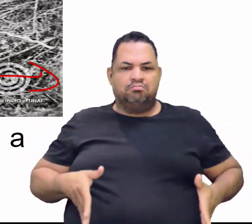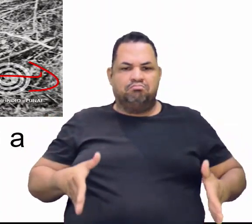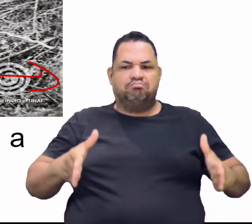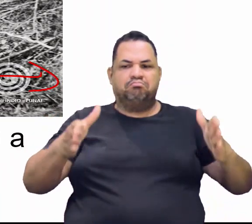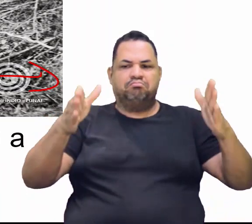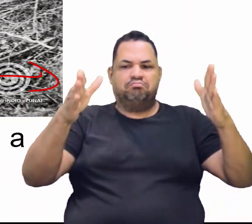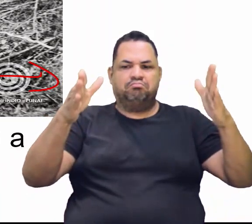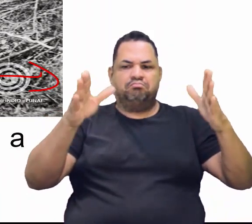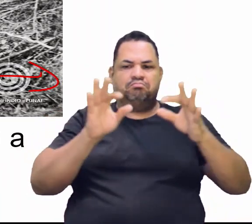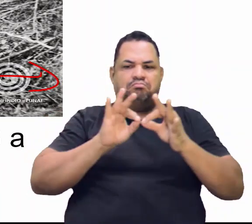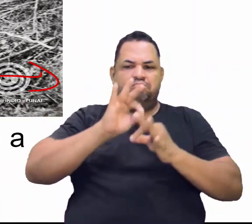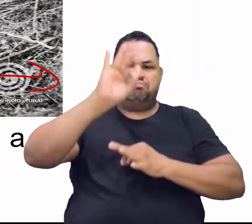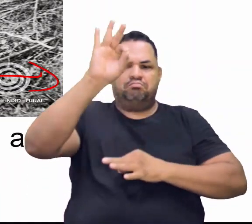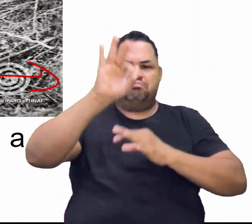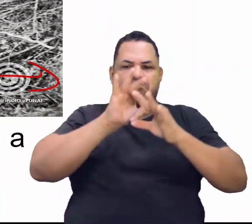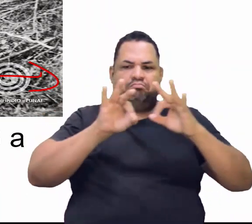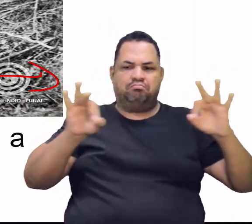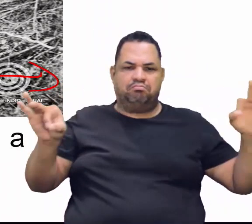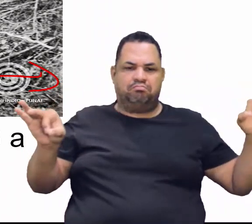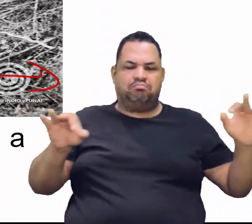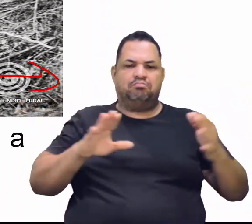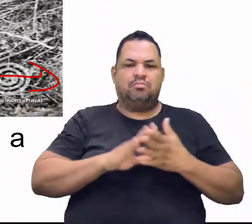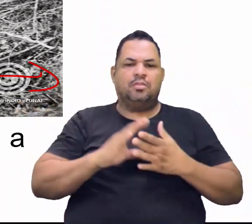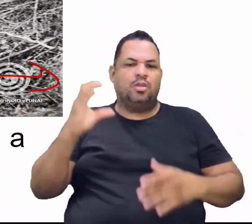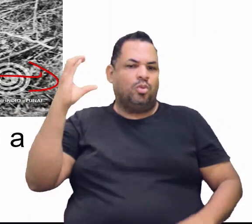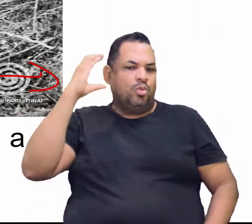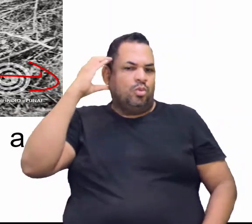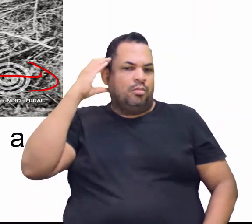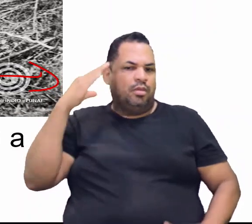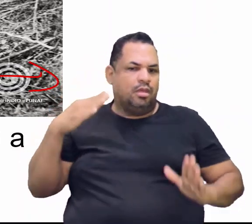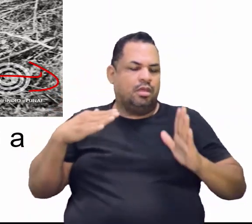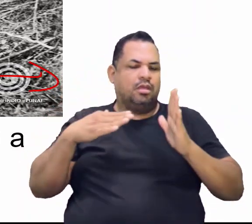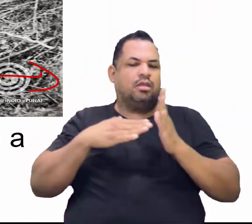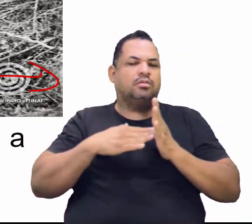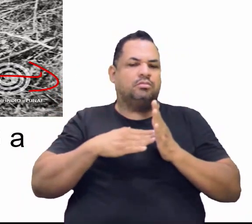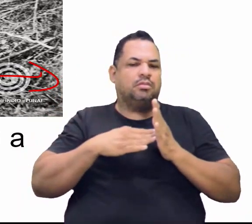Professor do céu, então eles vieram de Cuiabá